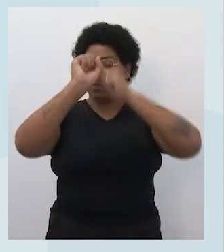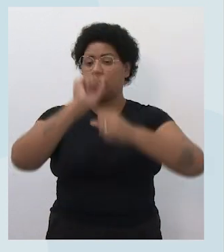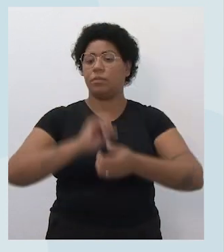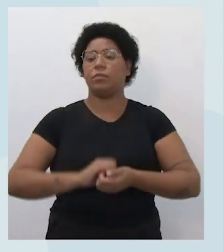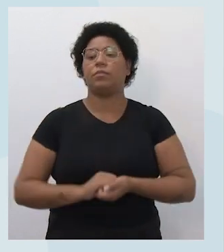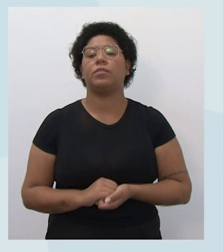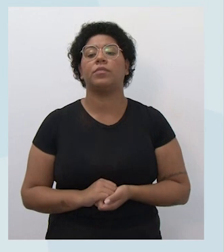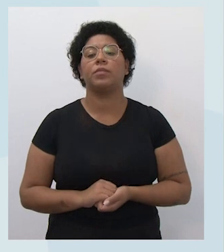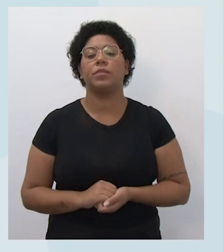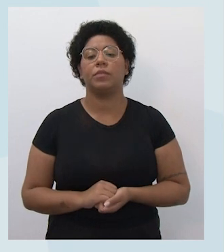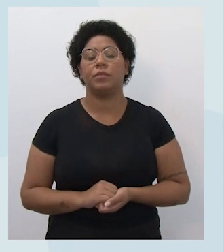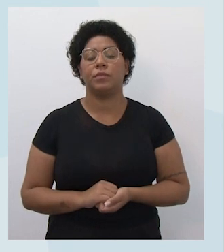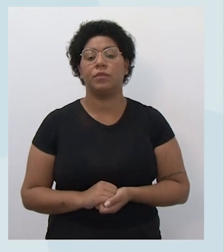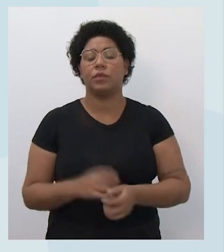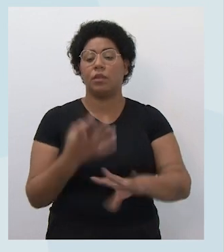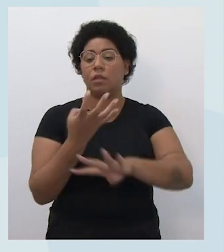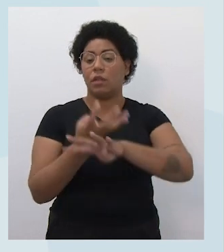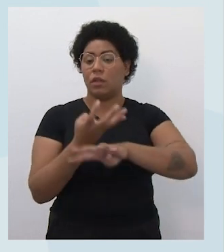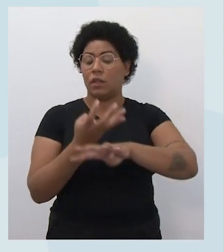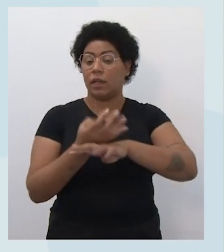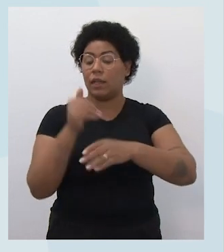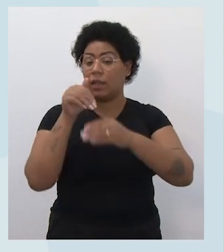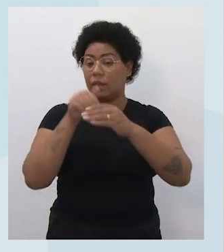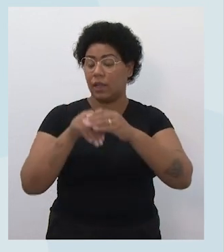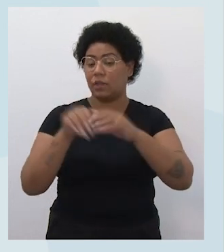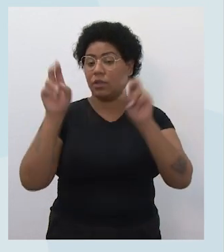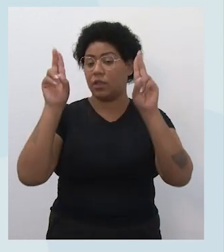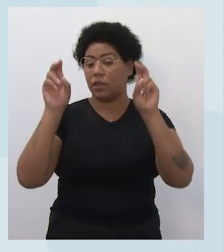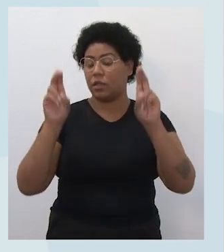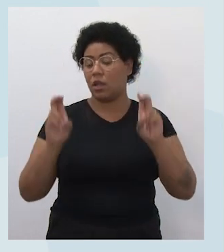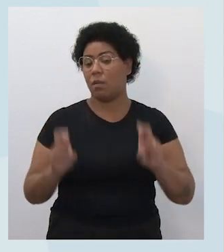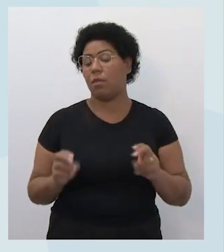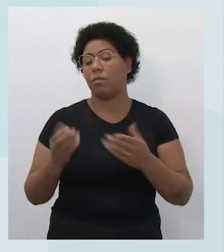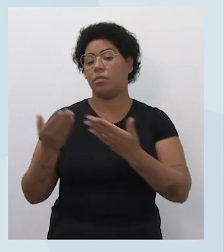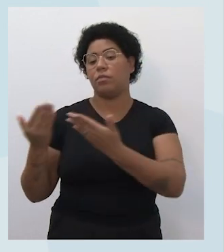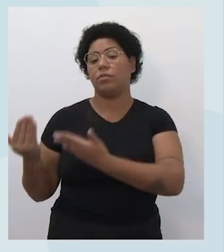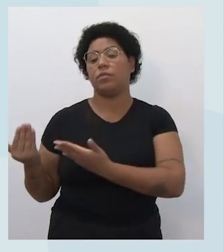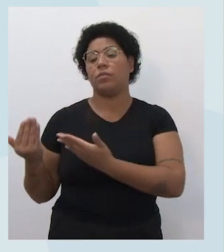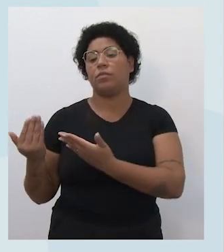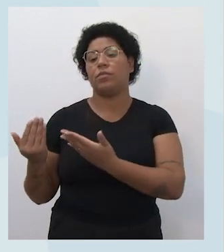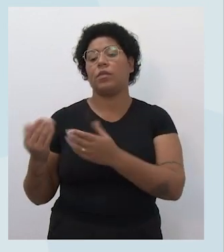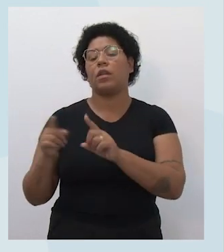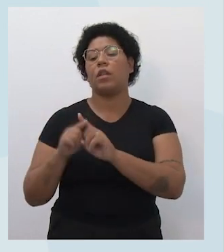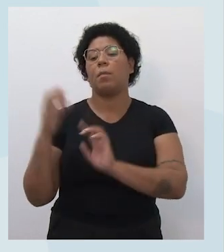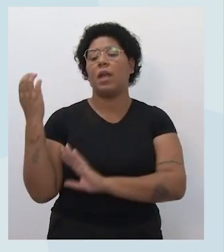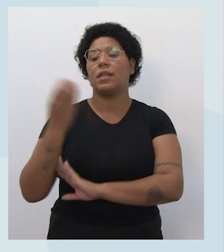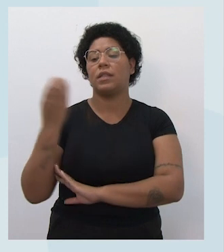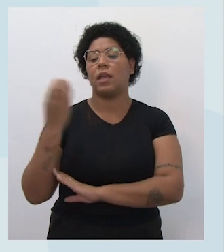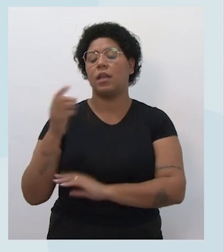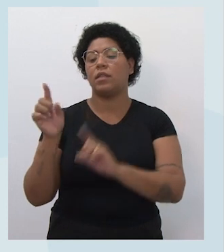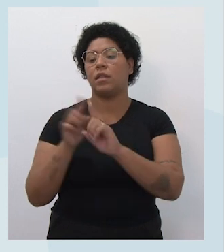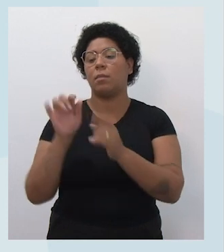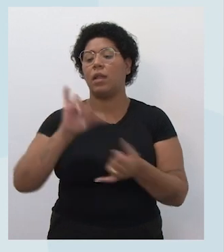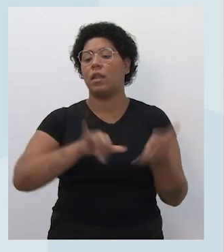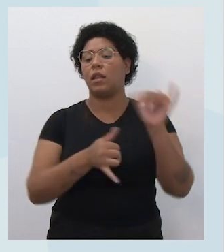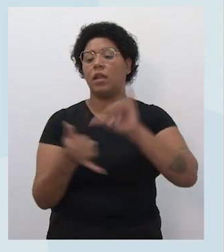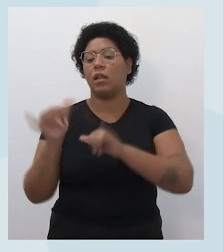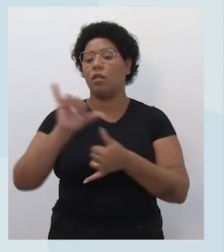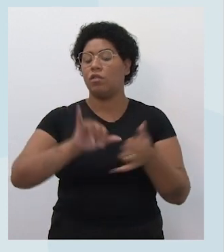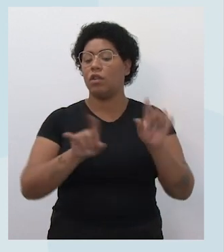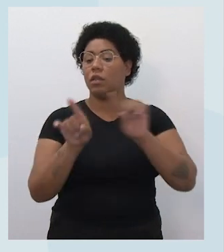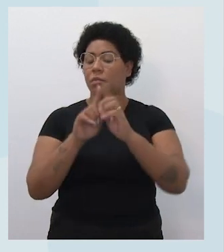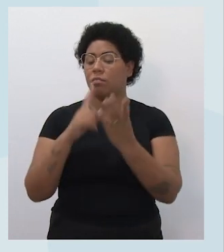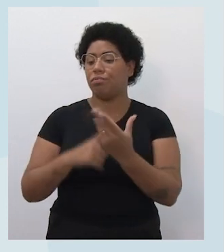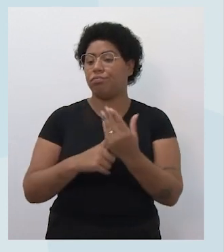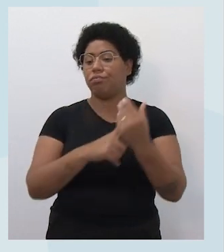ser desenvolvidas, elas têm a ver com essa questão da diversidade cultural, utilizando meios e ferramentas